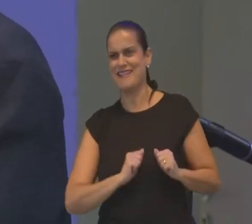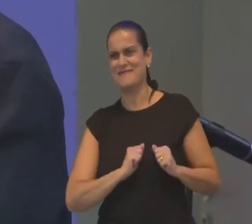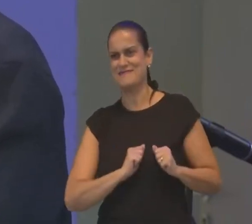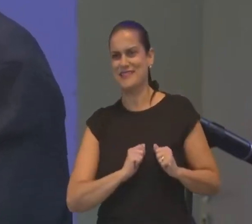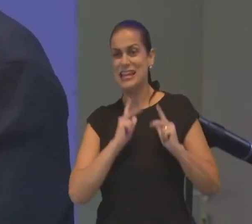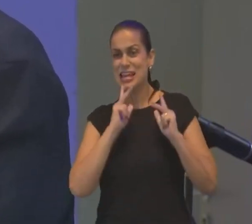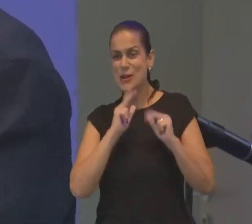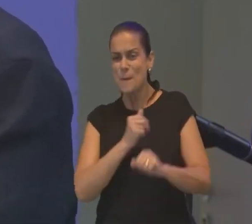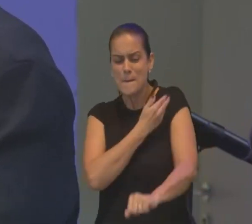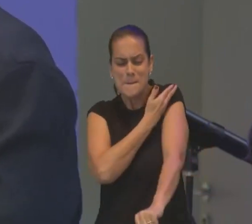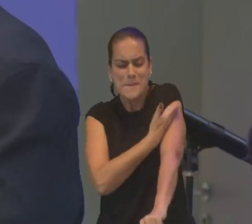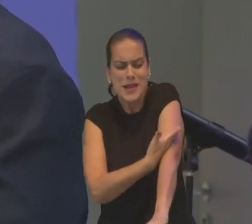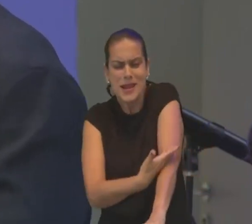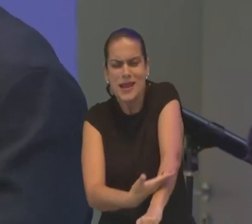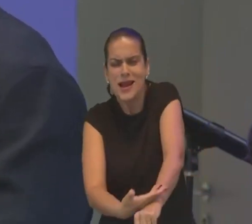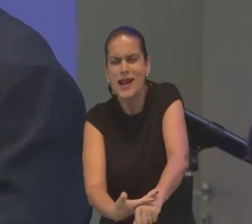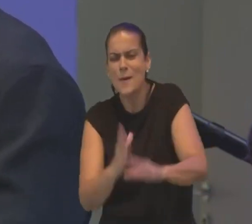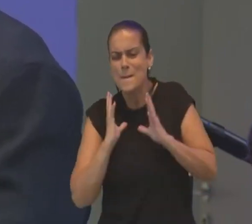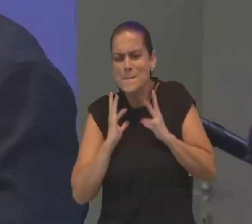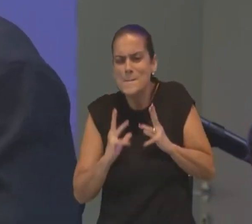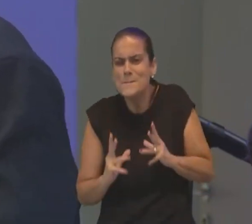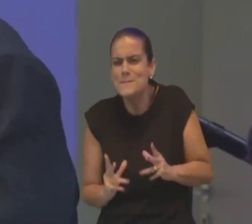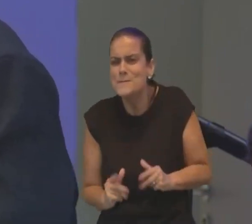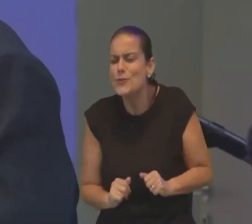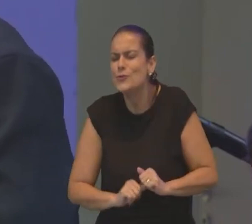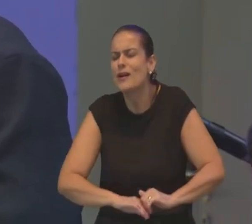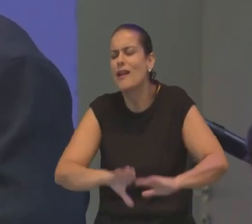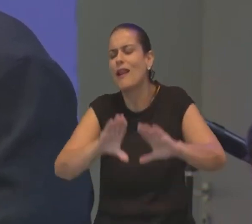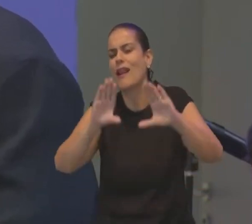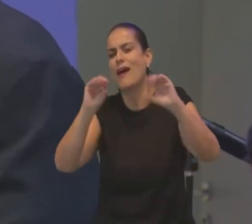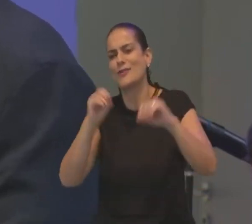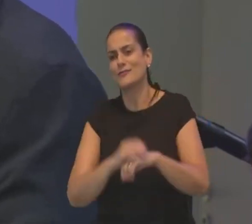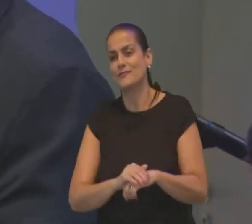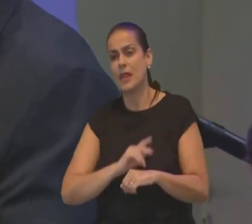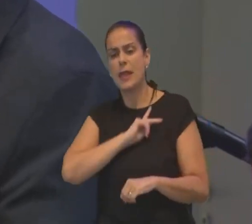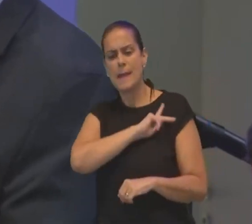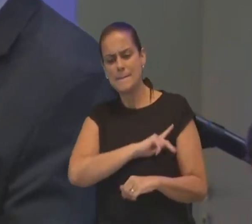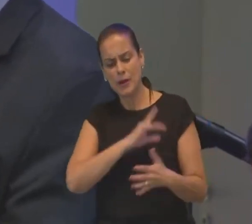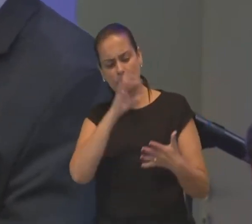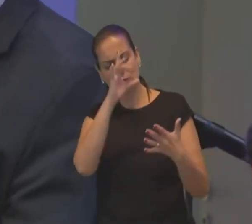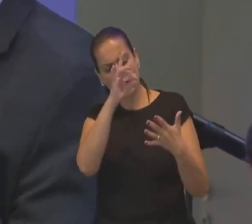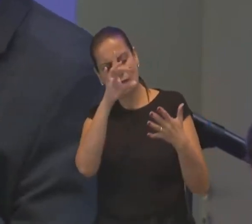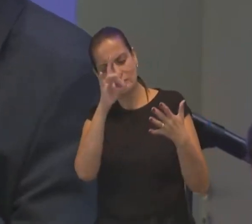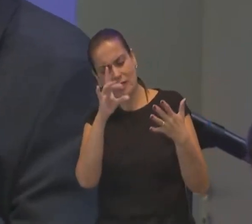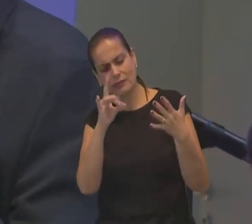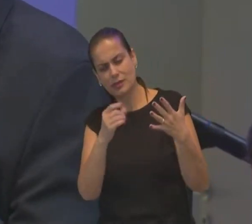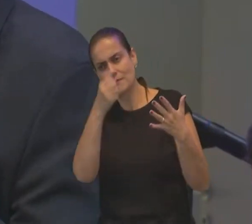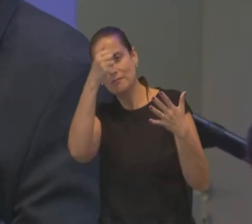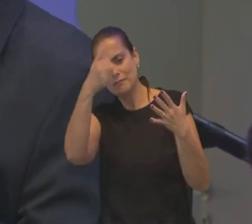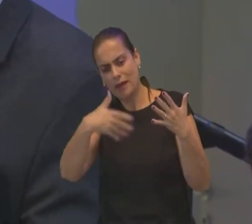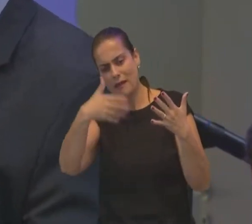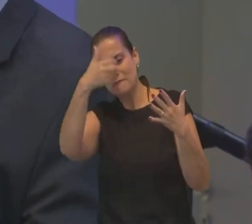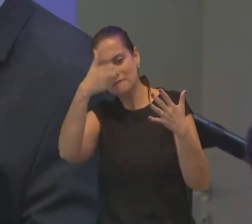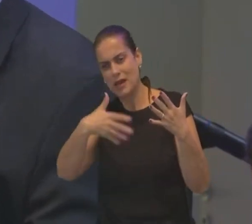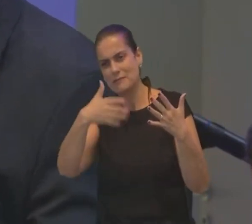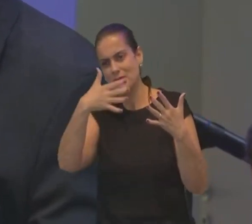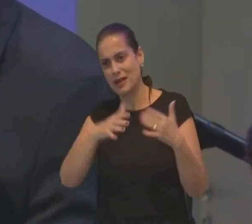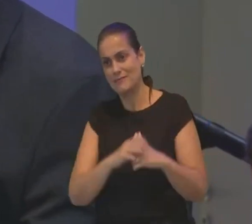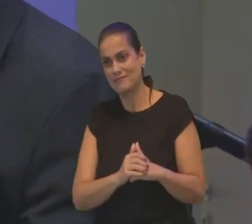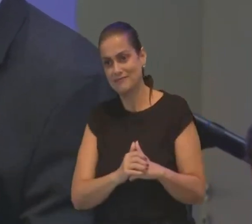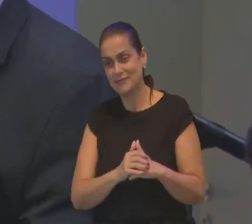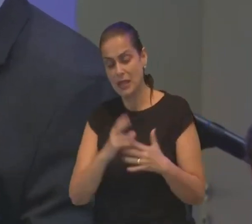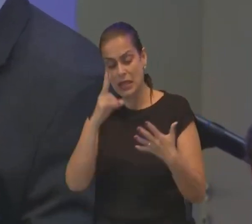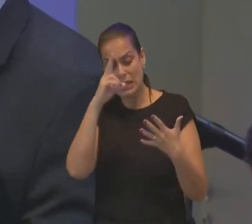a neve. Paulo vem citando vários pontos nesse texto, e um deles fala sobre a